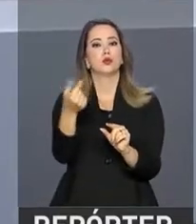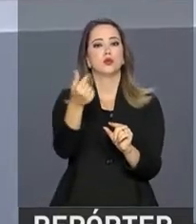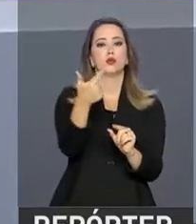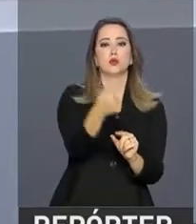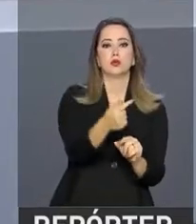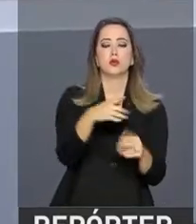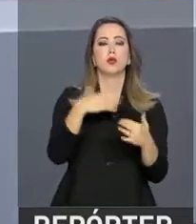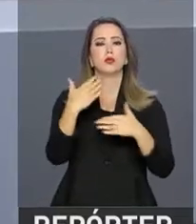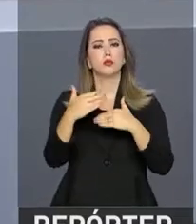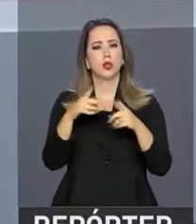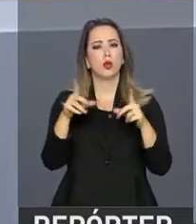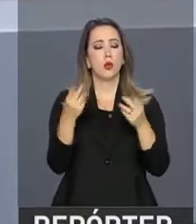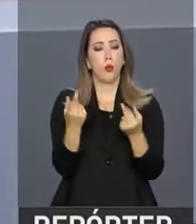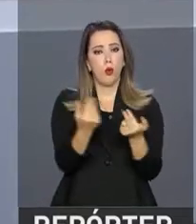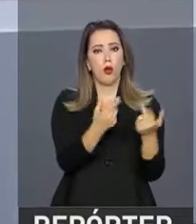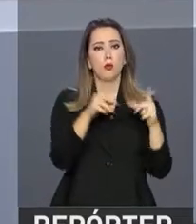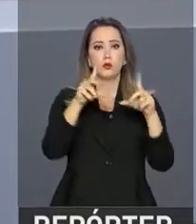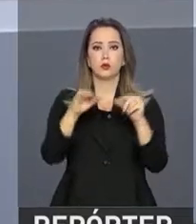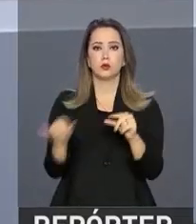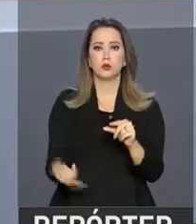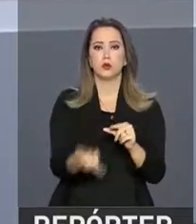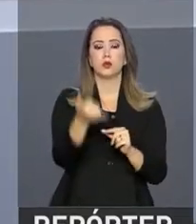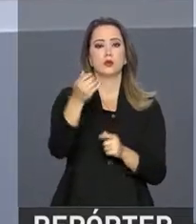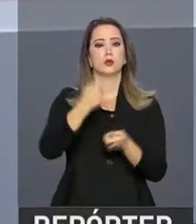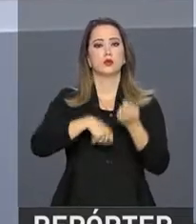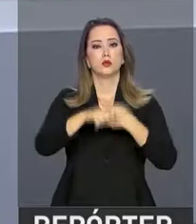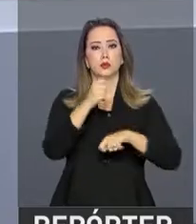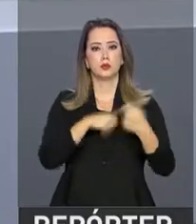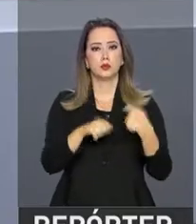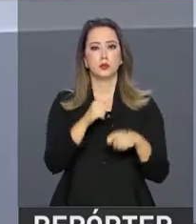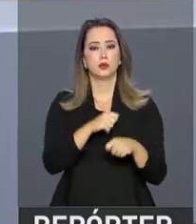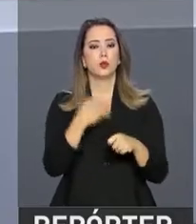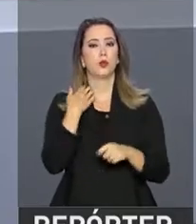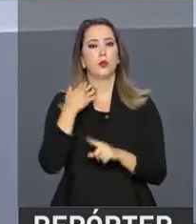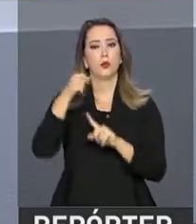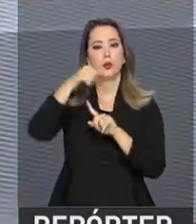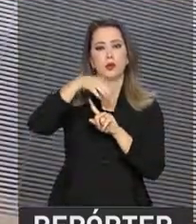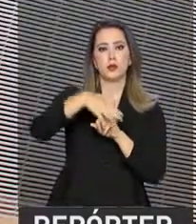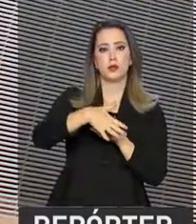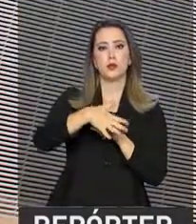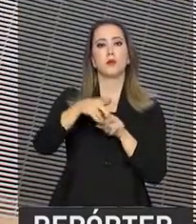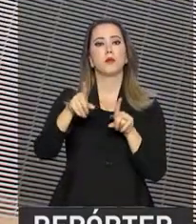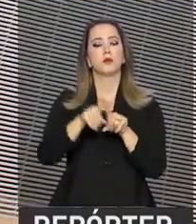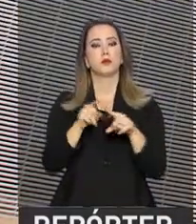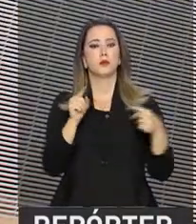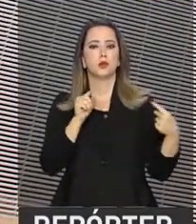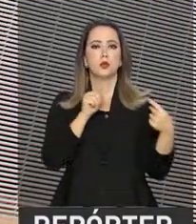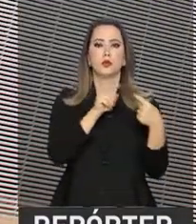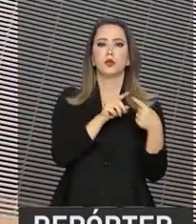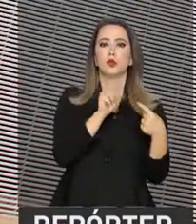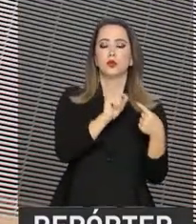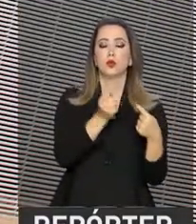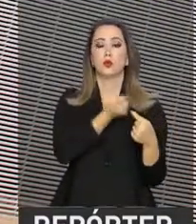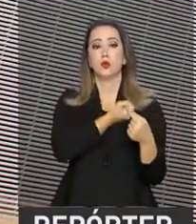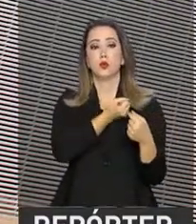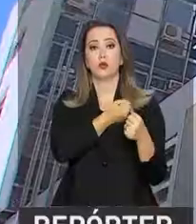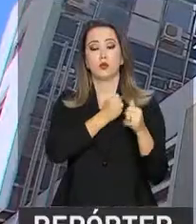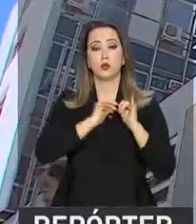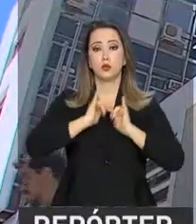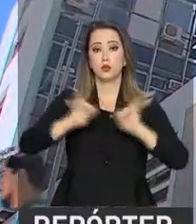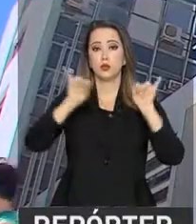resultado seguiu a redução da taxa básica de juros da economia feita pelo banco central de acordo com os dados divulgados hoje pelo bc